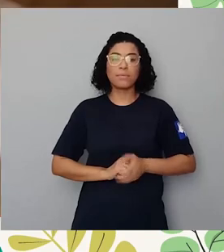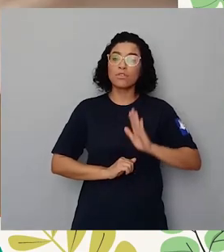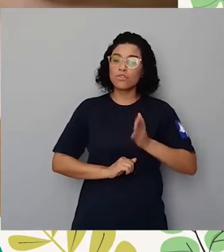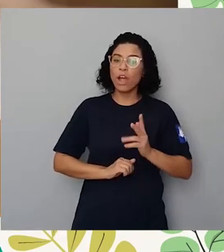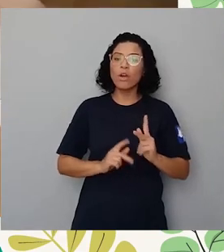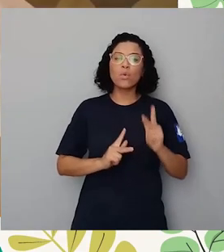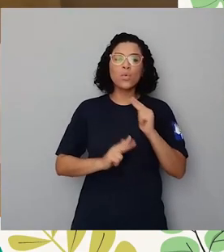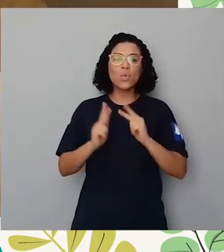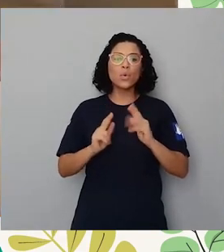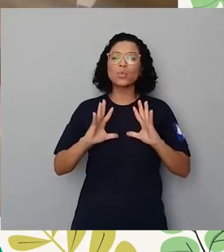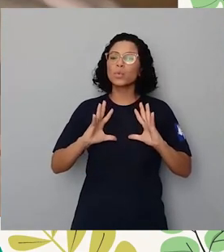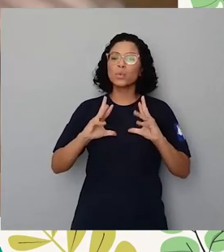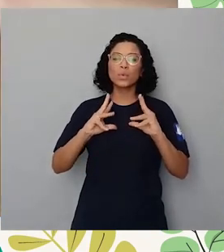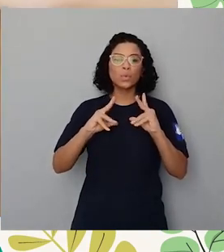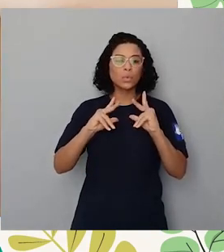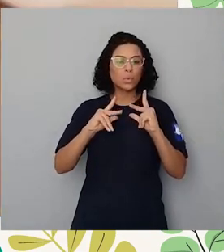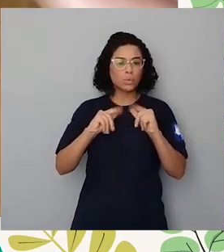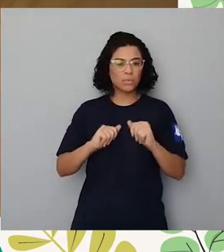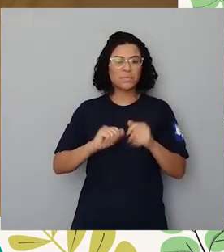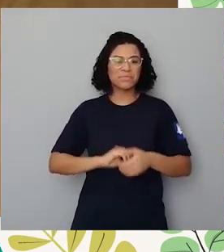Cortamos todas as nossas peças do tangrã.